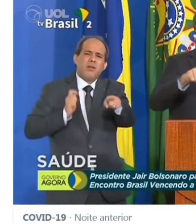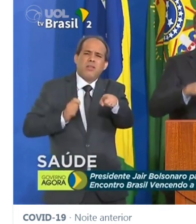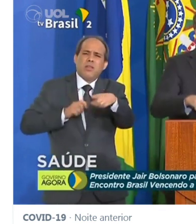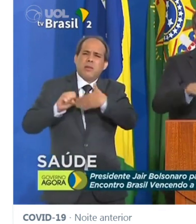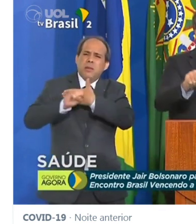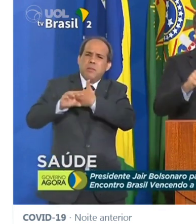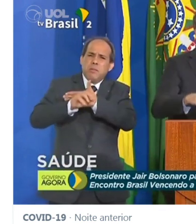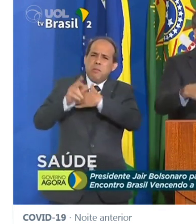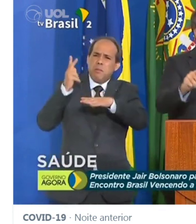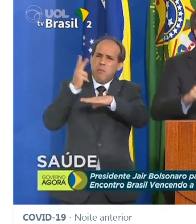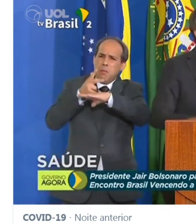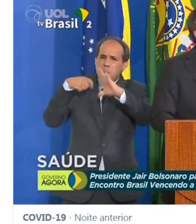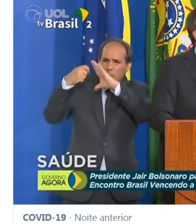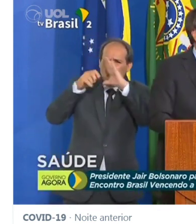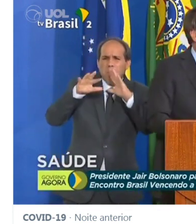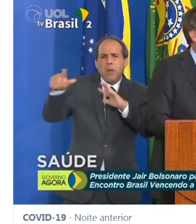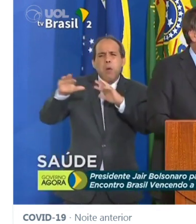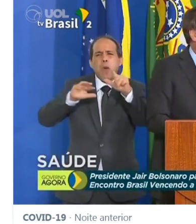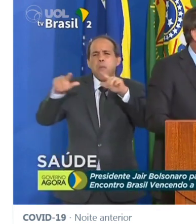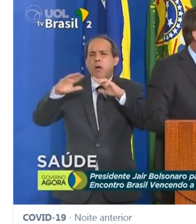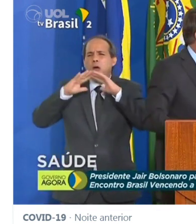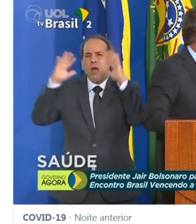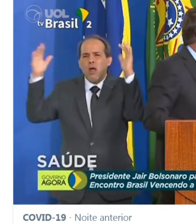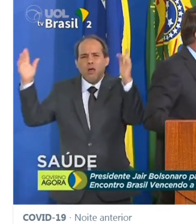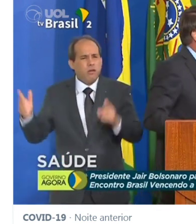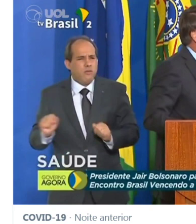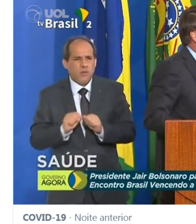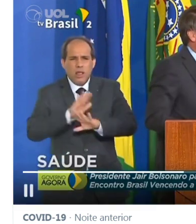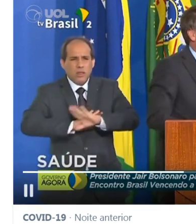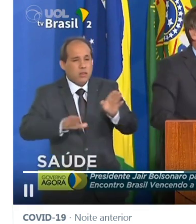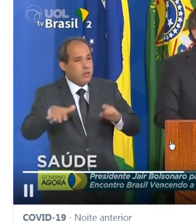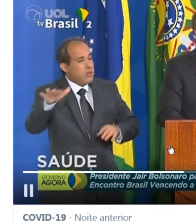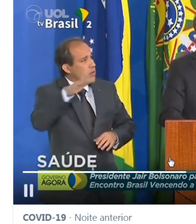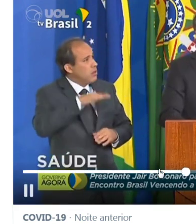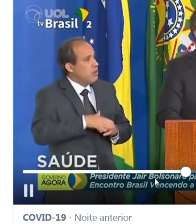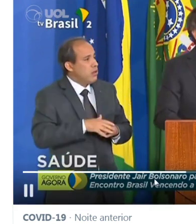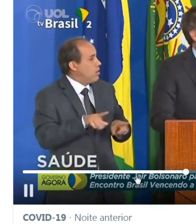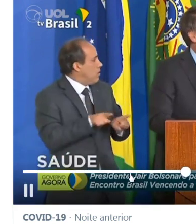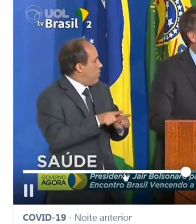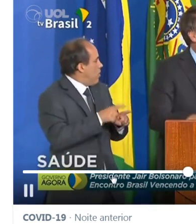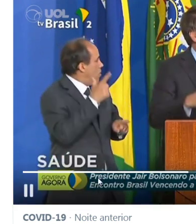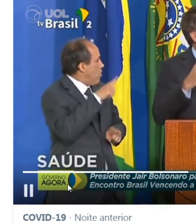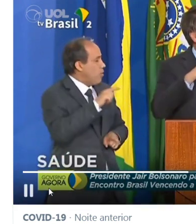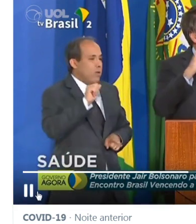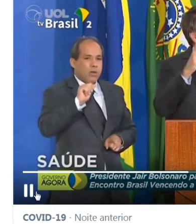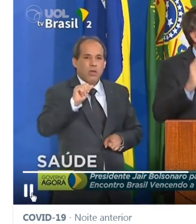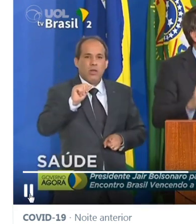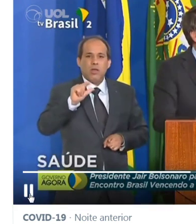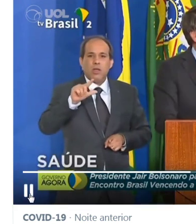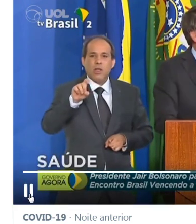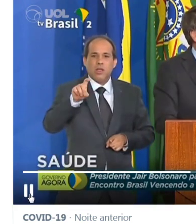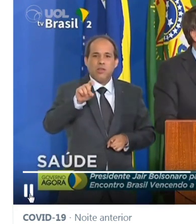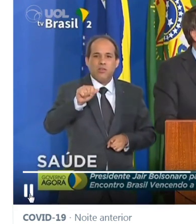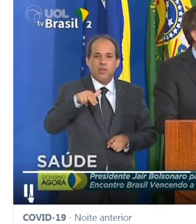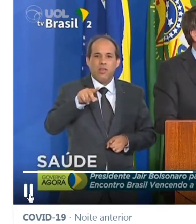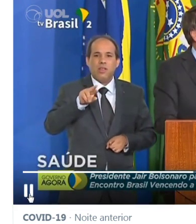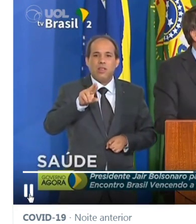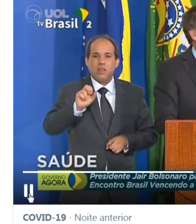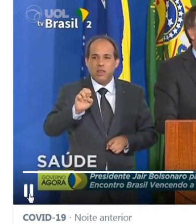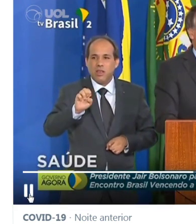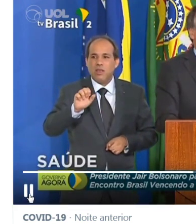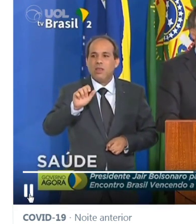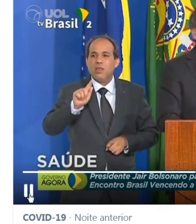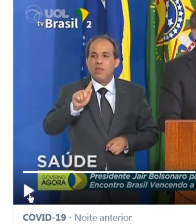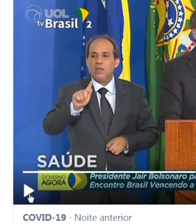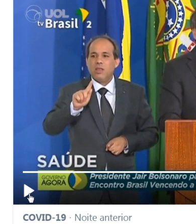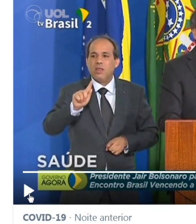maldade, usar caneta com maldade em grande parte. Como assim? Tem exceções, né? Como aqui o Alexandre Garcia. A chance de sobreviver é bem menor do